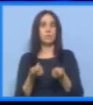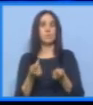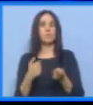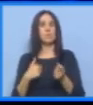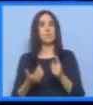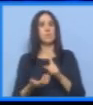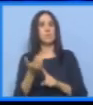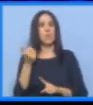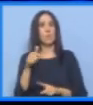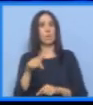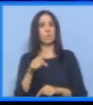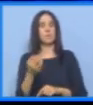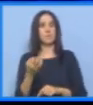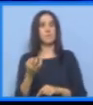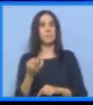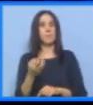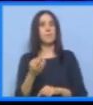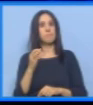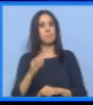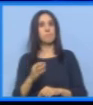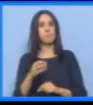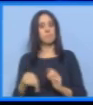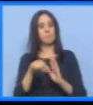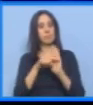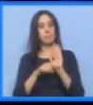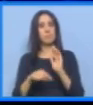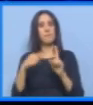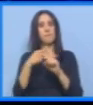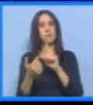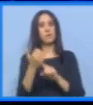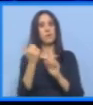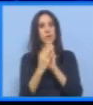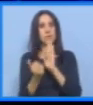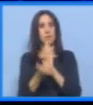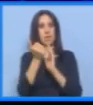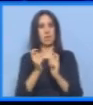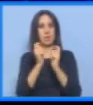a este ponto do decreto da heroicidade das virtudes.